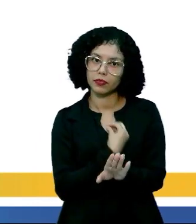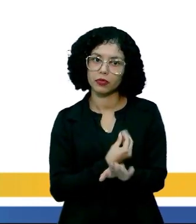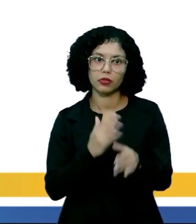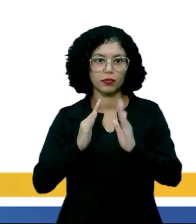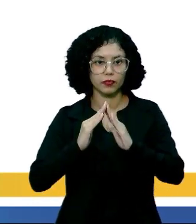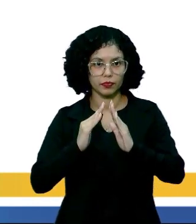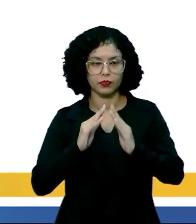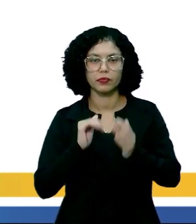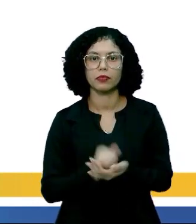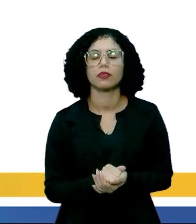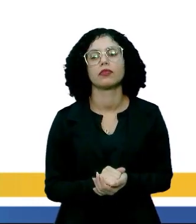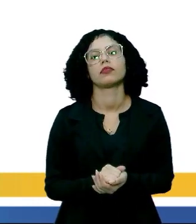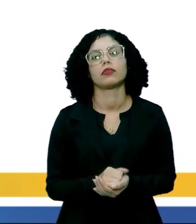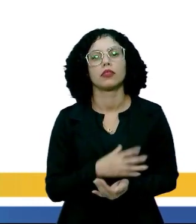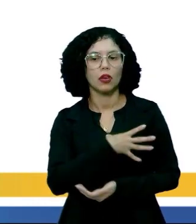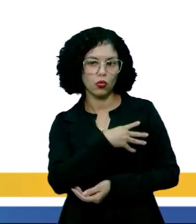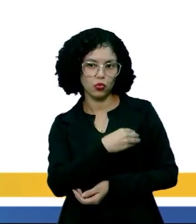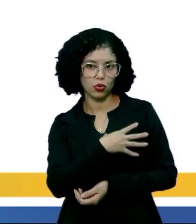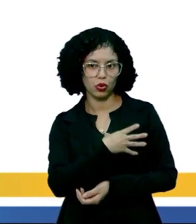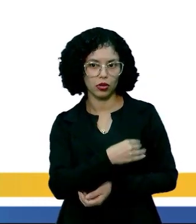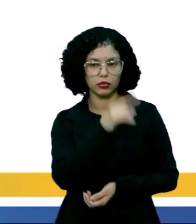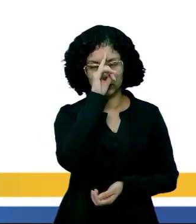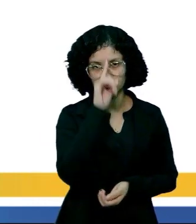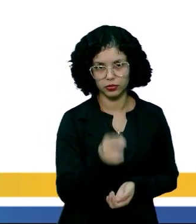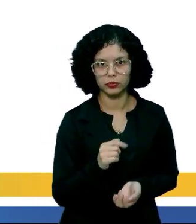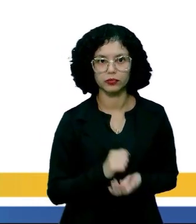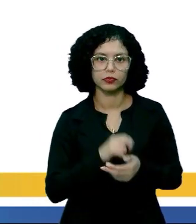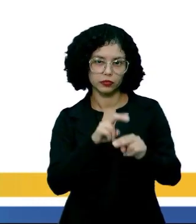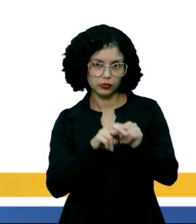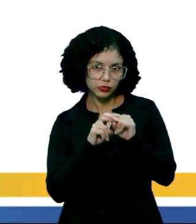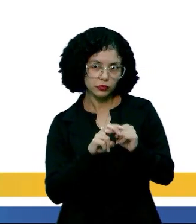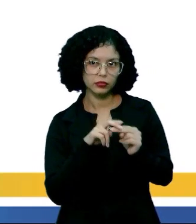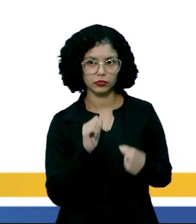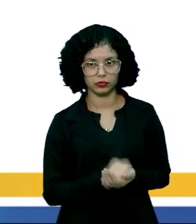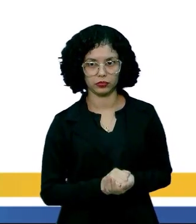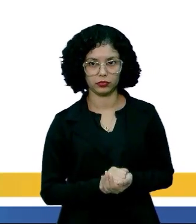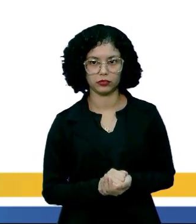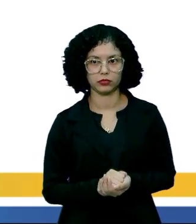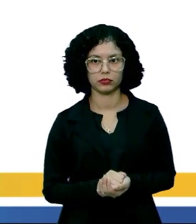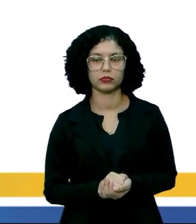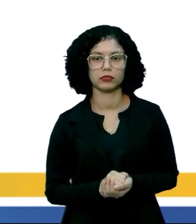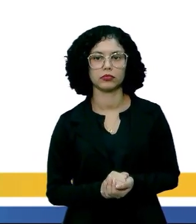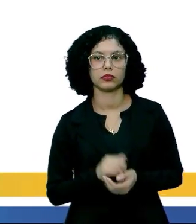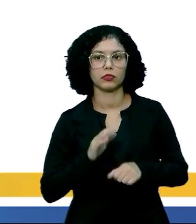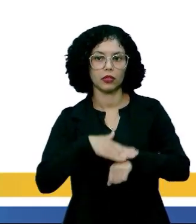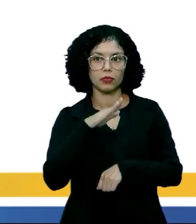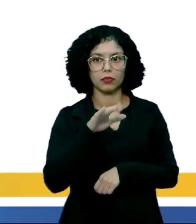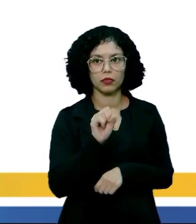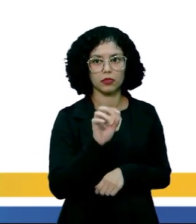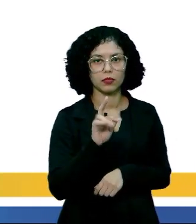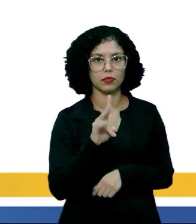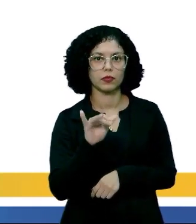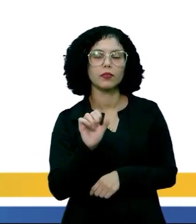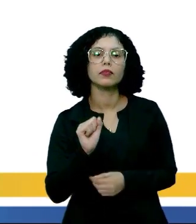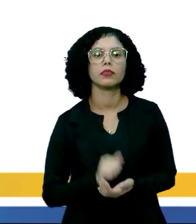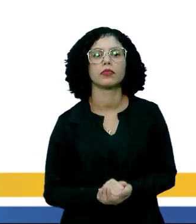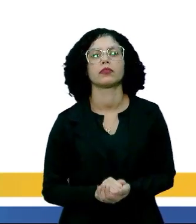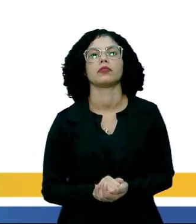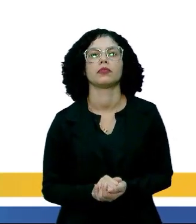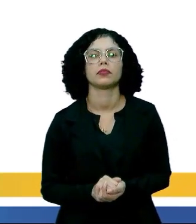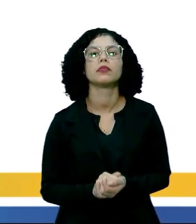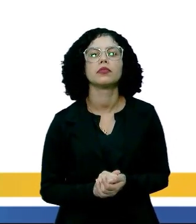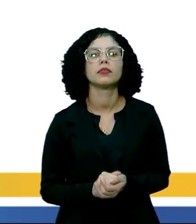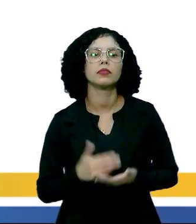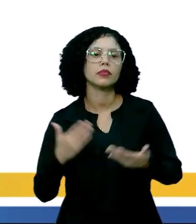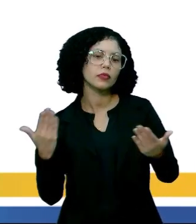dentro das casas e que amamentavam os filhos dos senhores. Por isso eram consideradas de mais status, que são as amas de